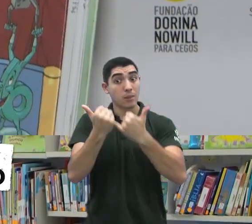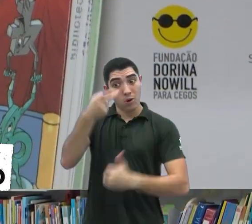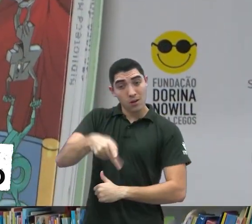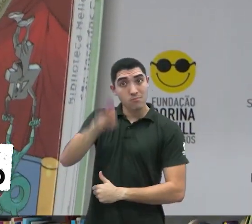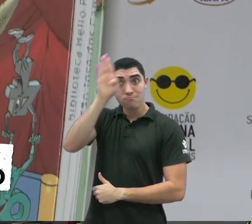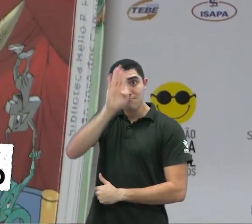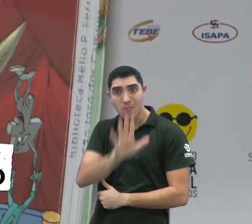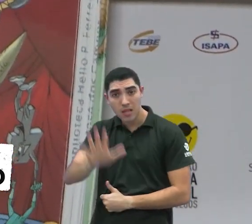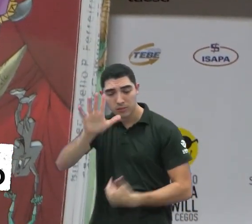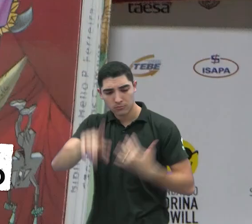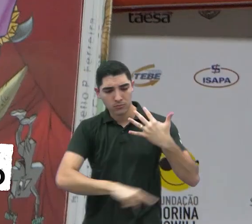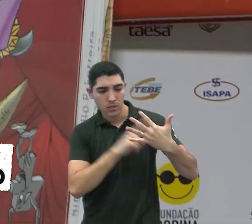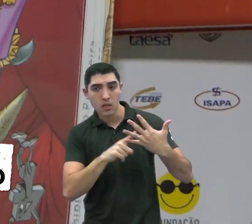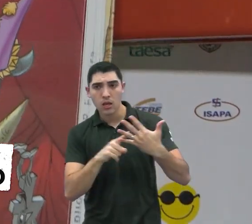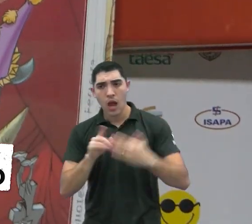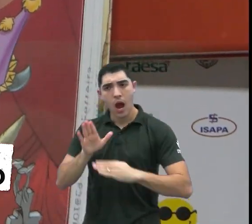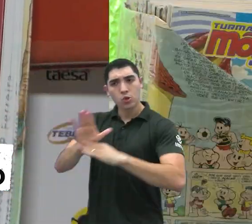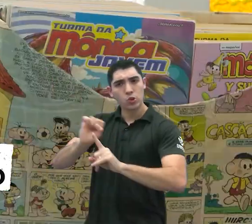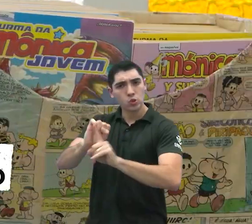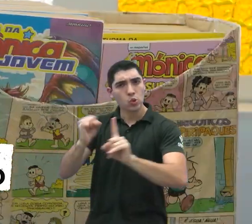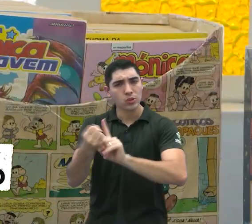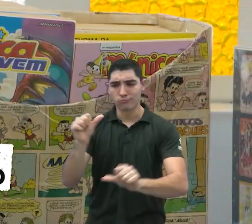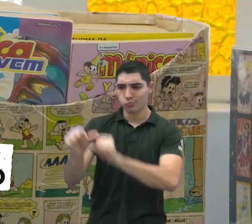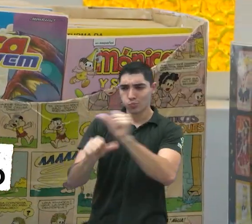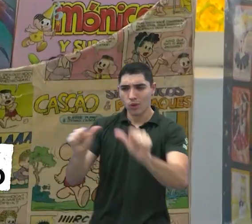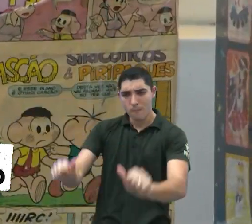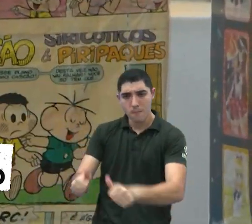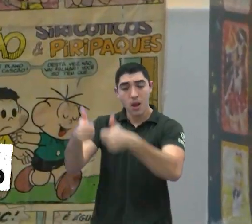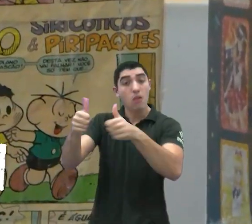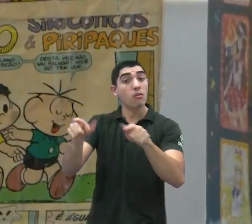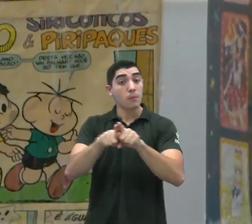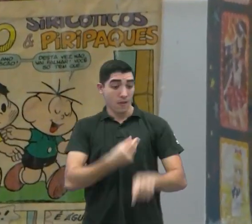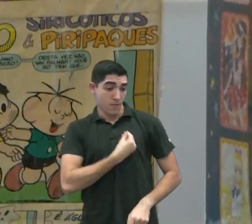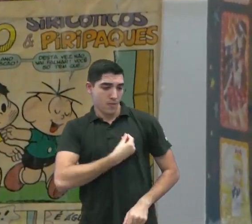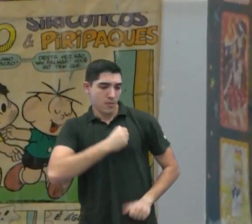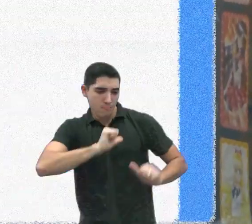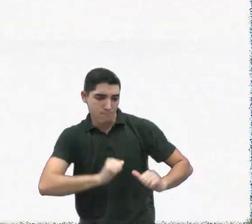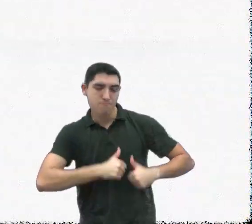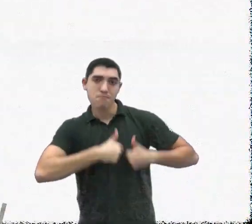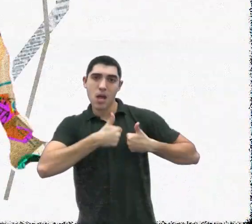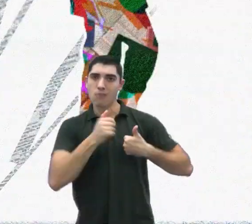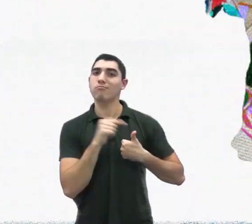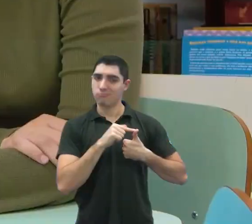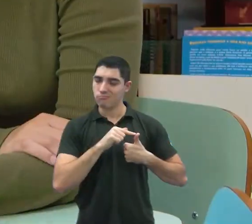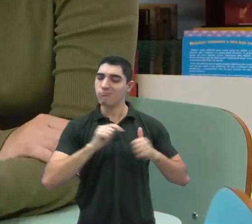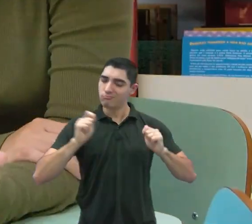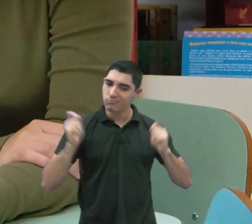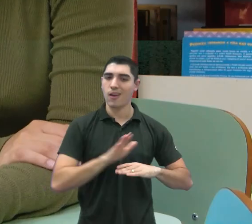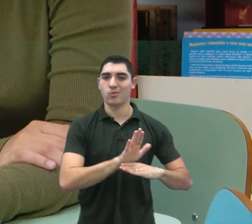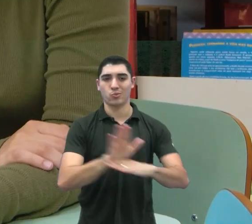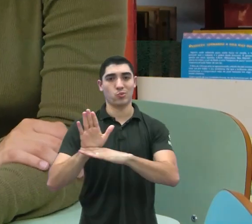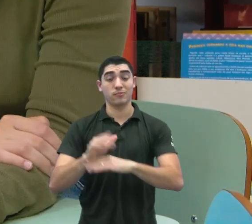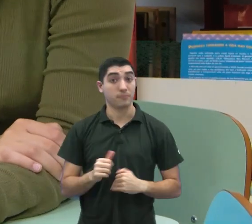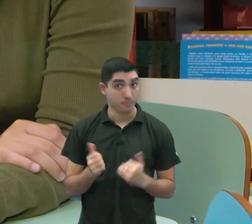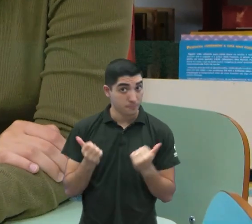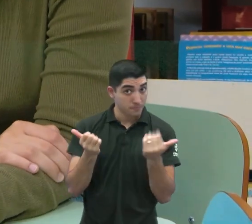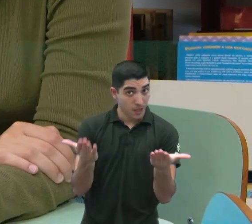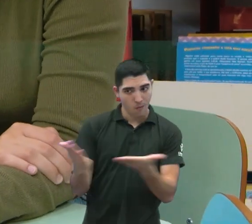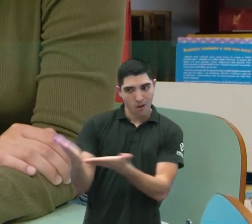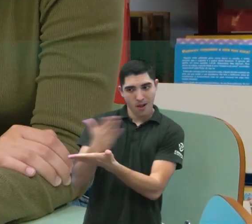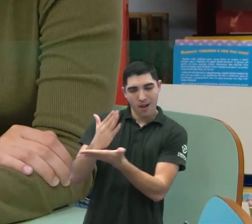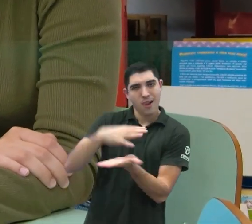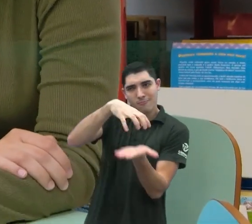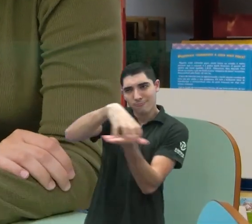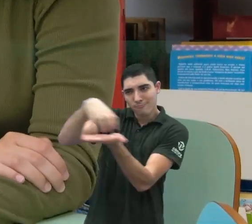nacional, transformação social e até melhoria da qualidade de vida. Por isso, as nossas